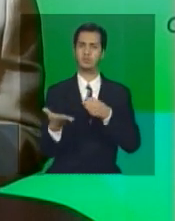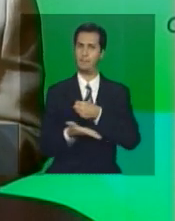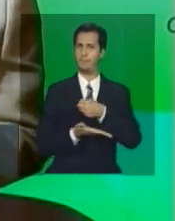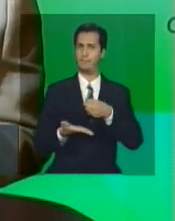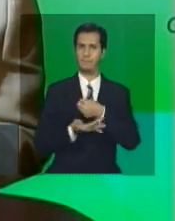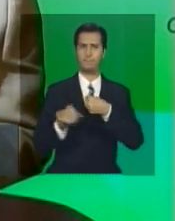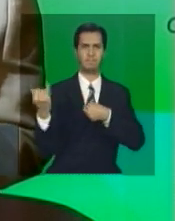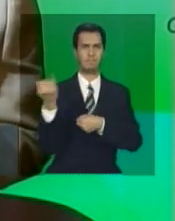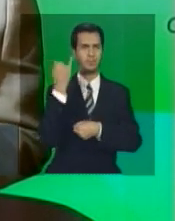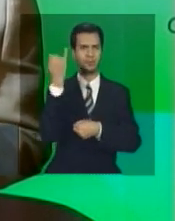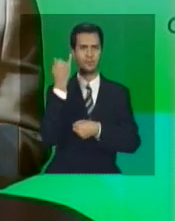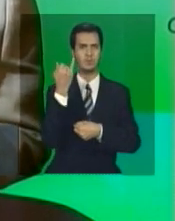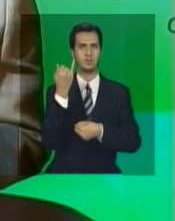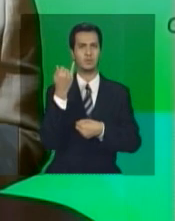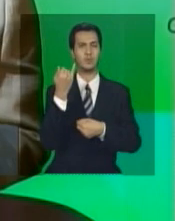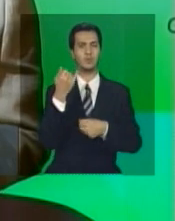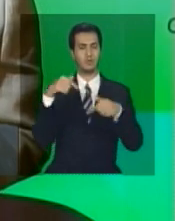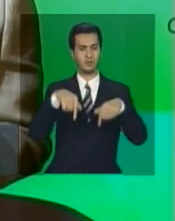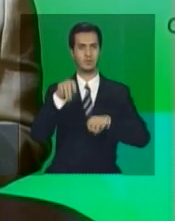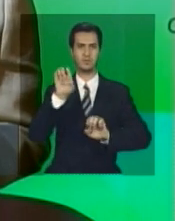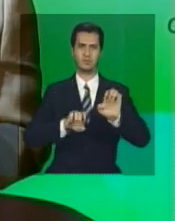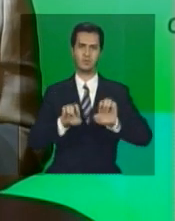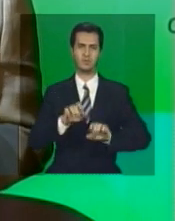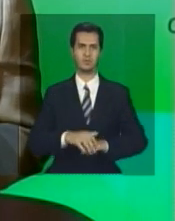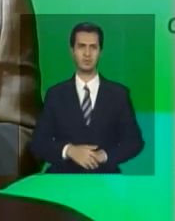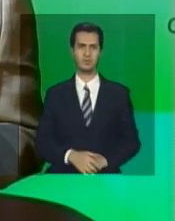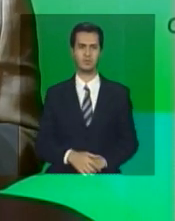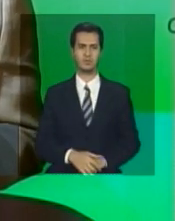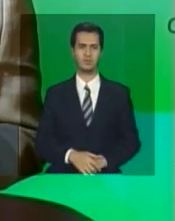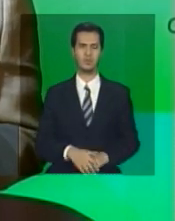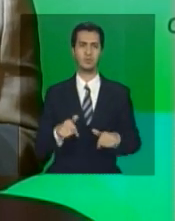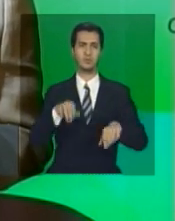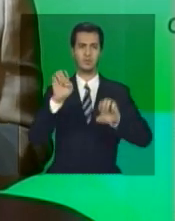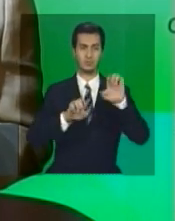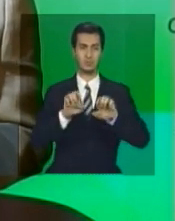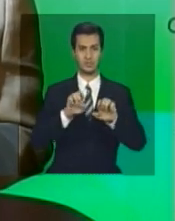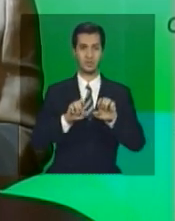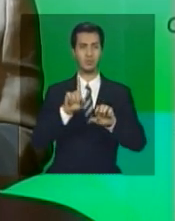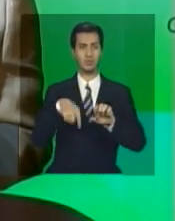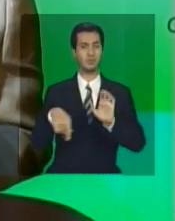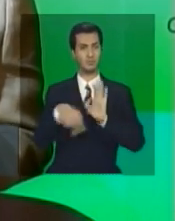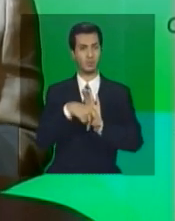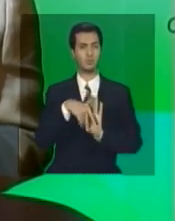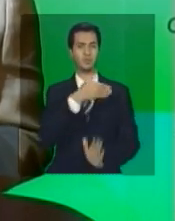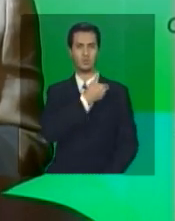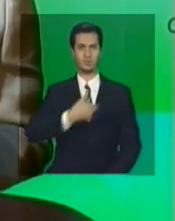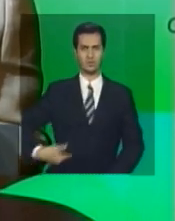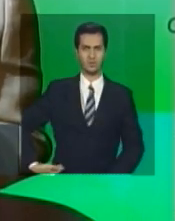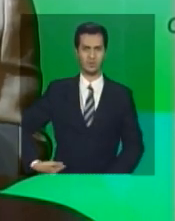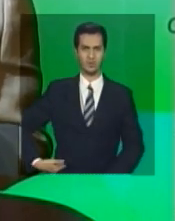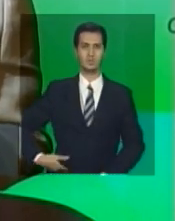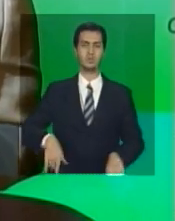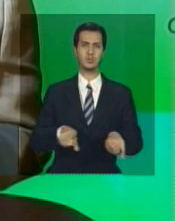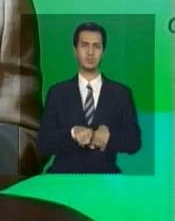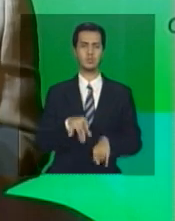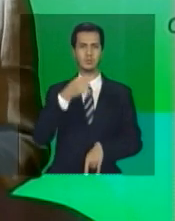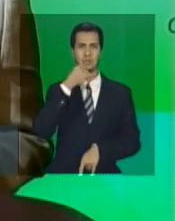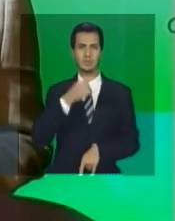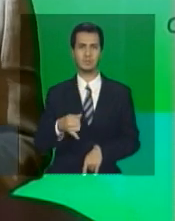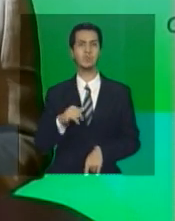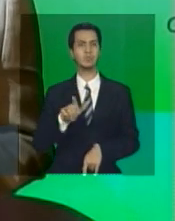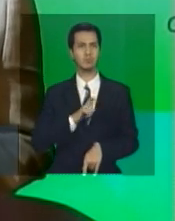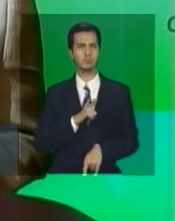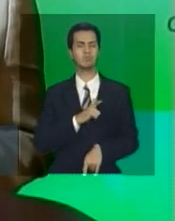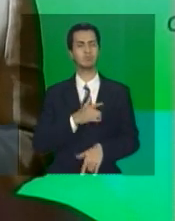raiz dessa nossa organização, uma empresa estatal, integrada de energia e que preza pelas